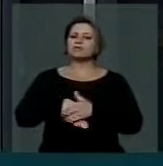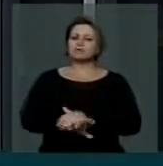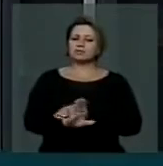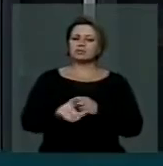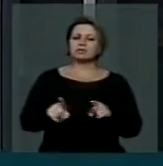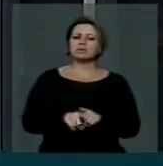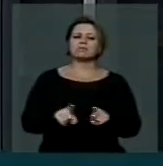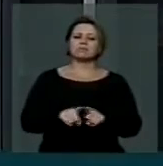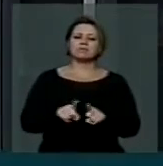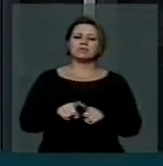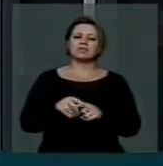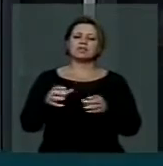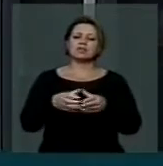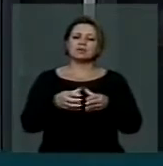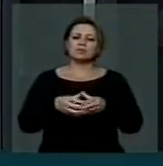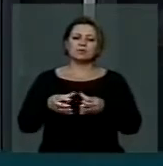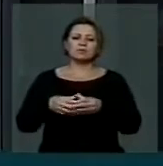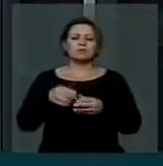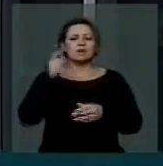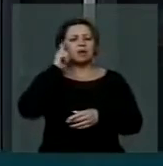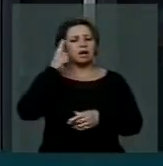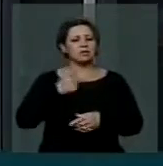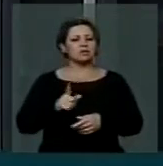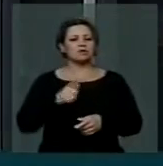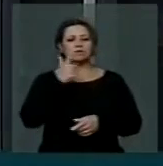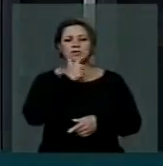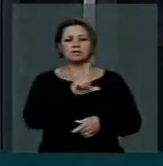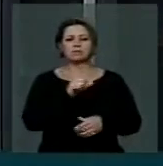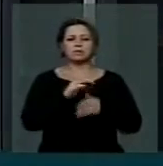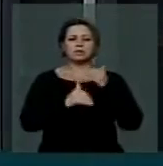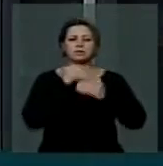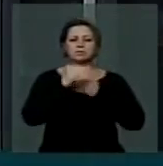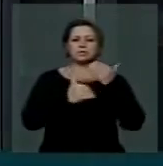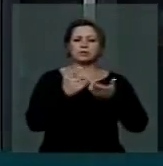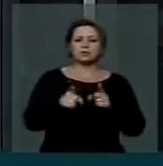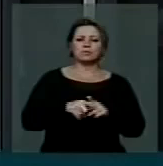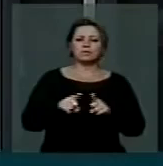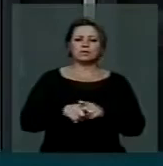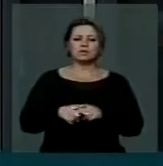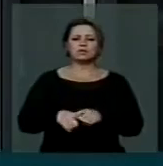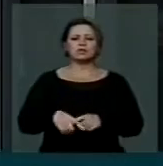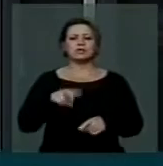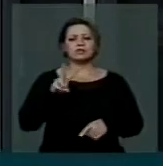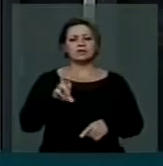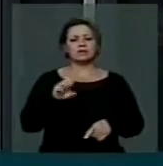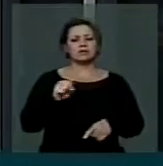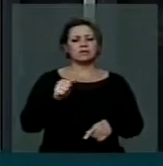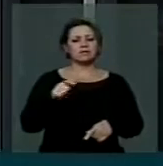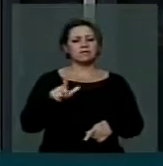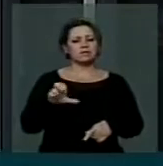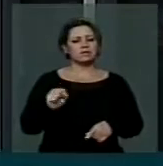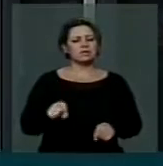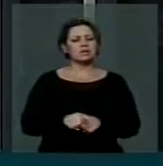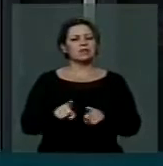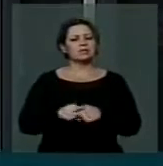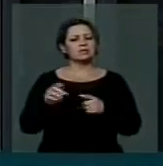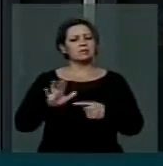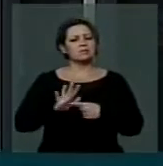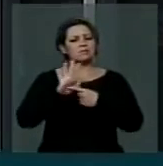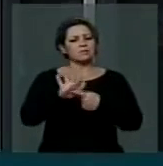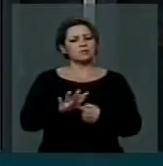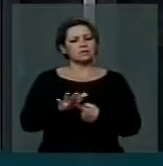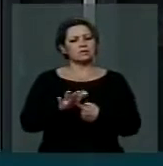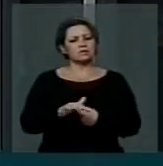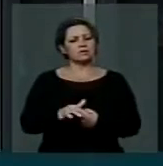a comunidade internacional ainda não foi capaz de suplantar desde Versalhes. Dentre as virtudes,